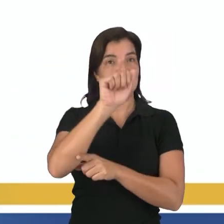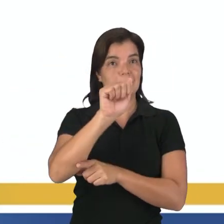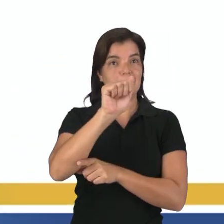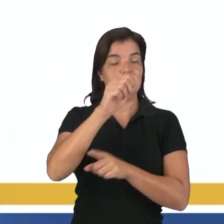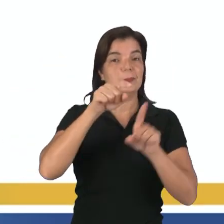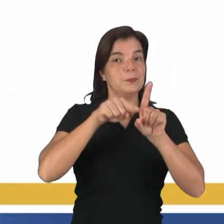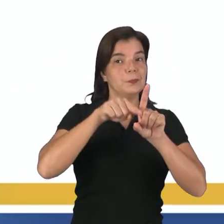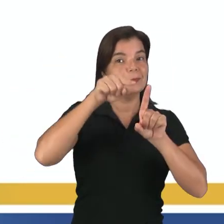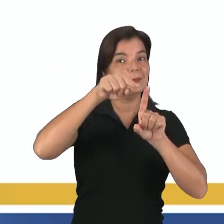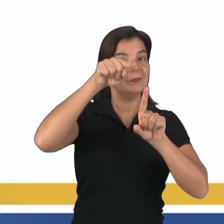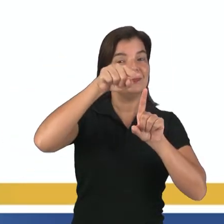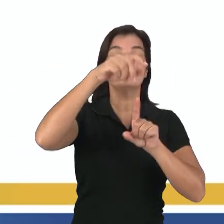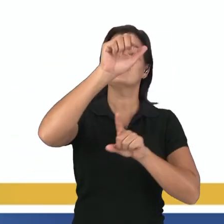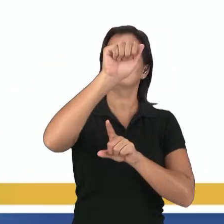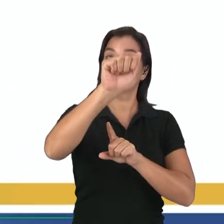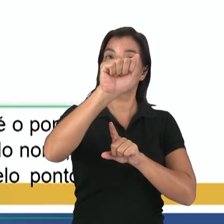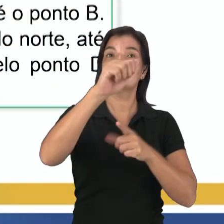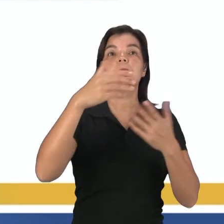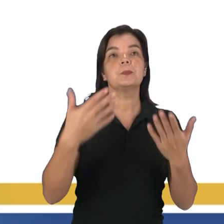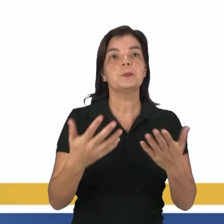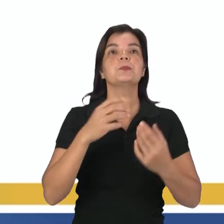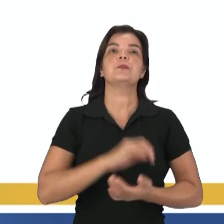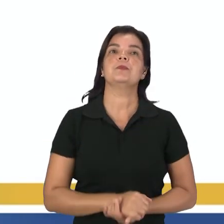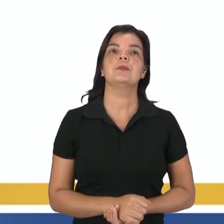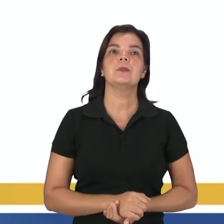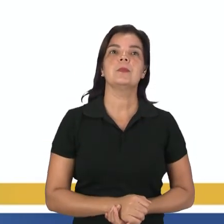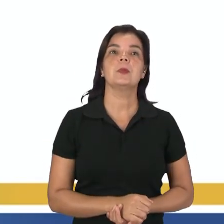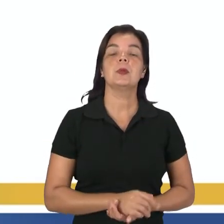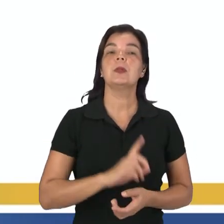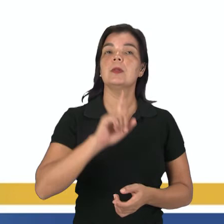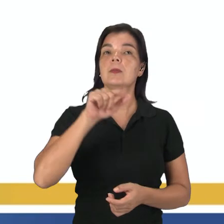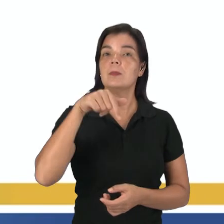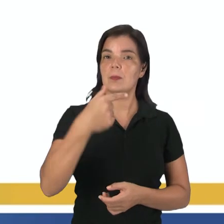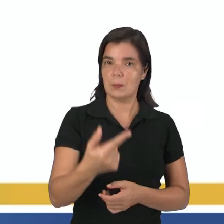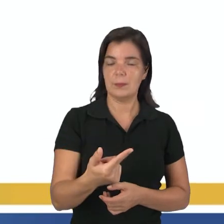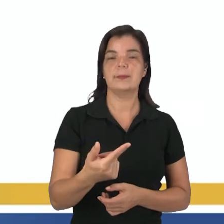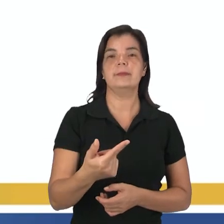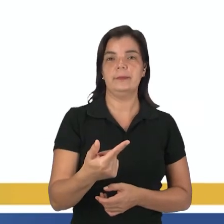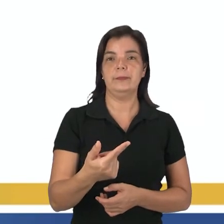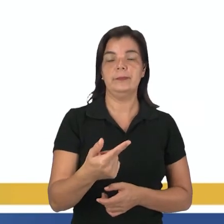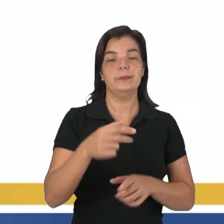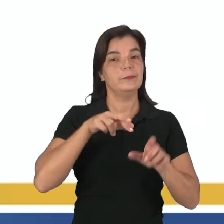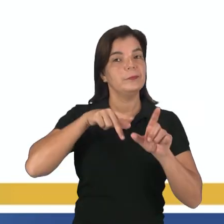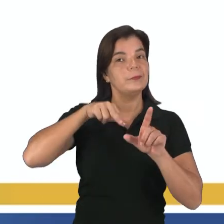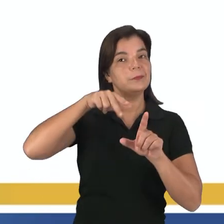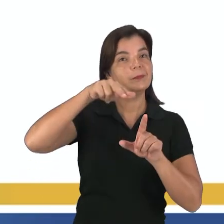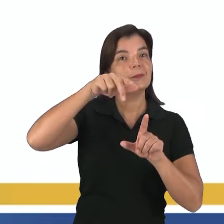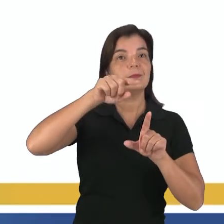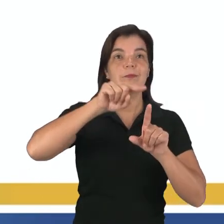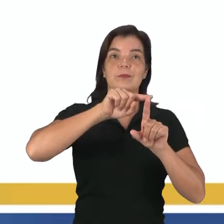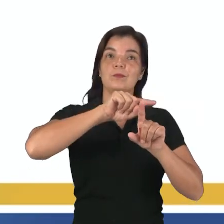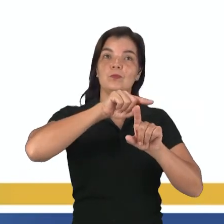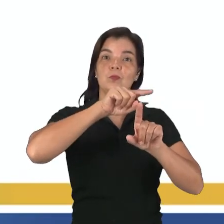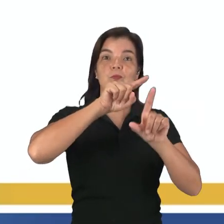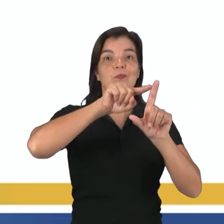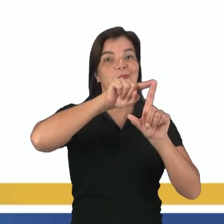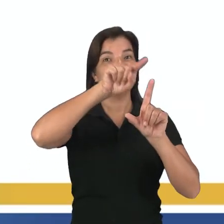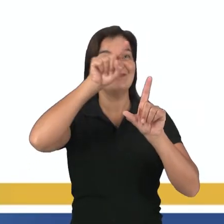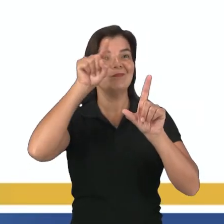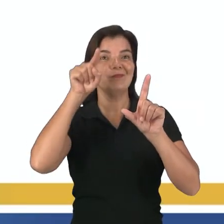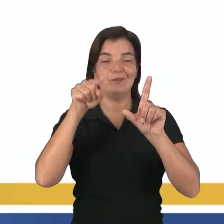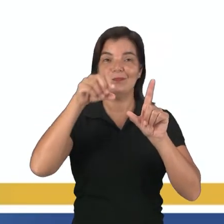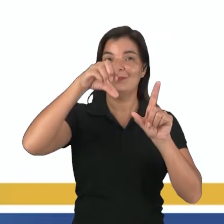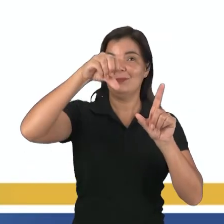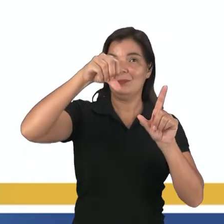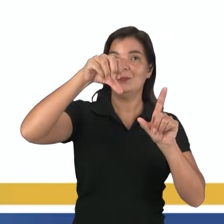a tão vendo aí o ponto a muito bem então após essa caminhada ela deu um giro de